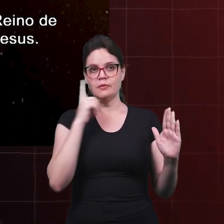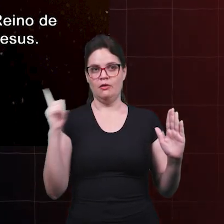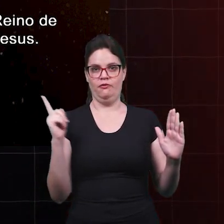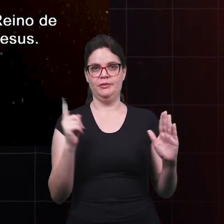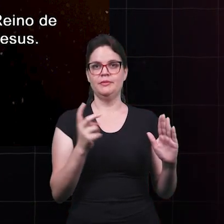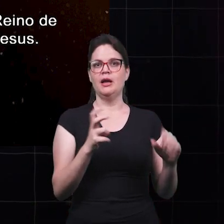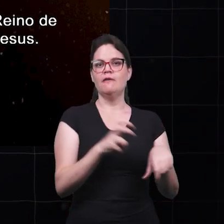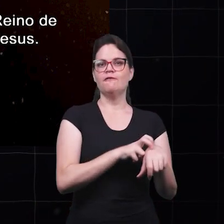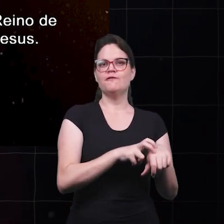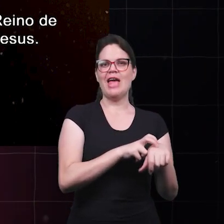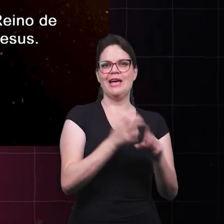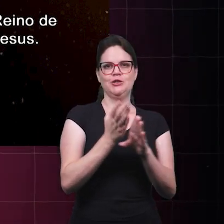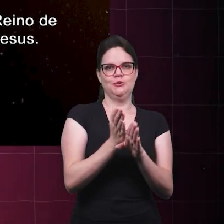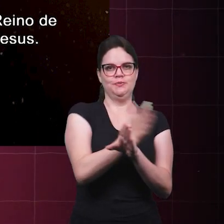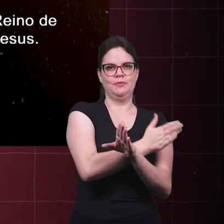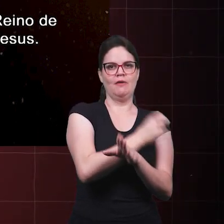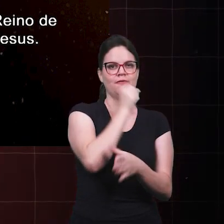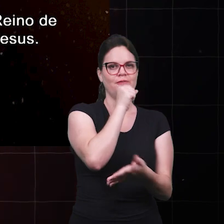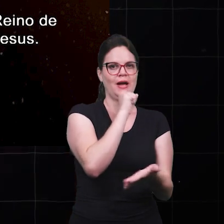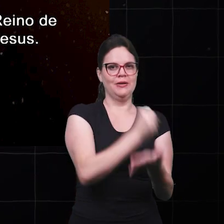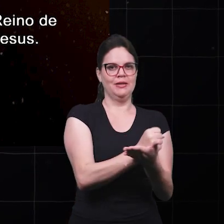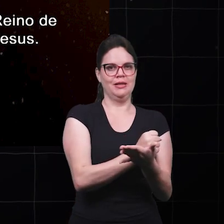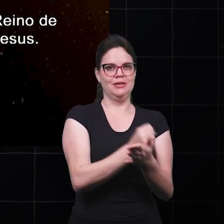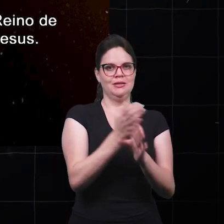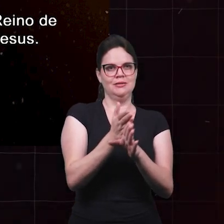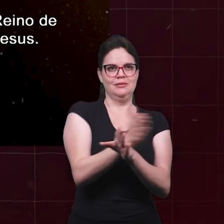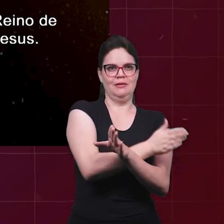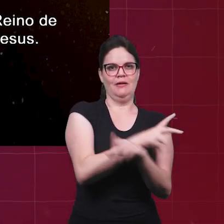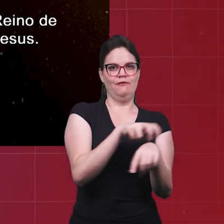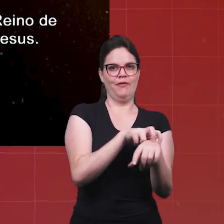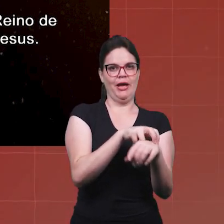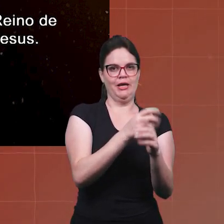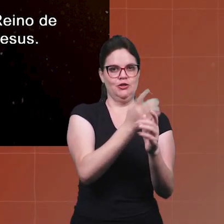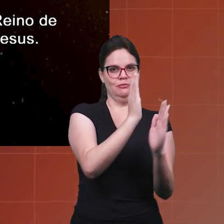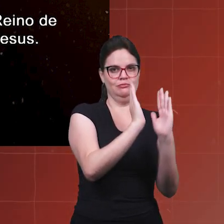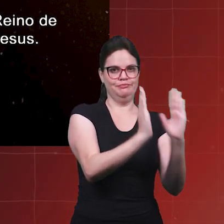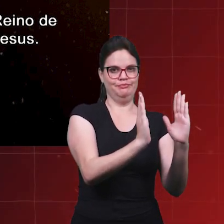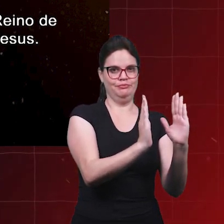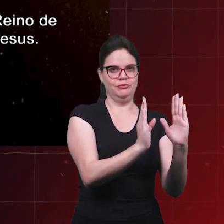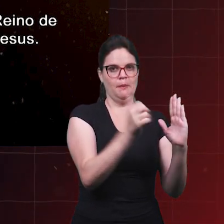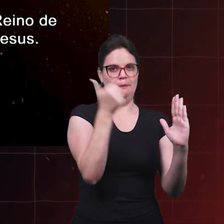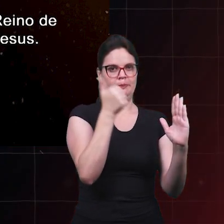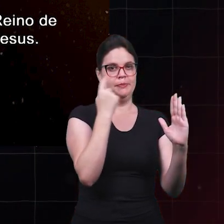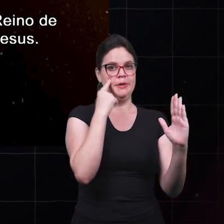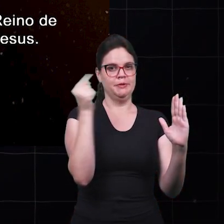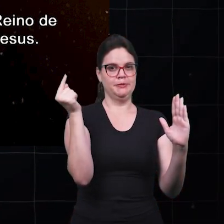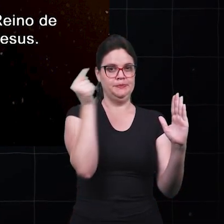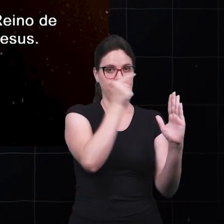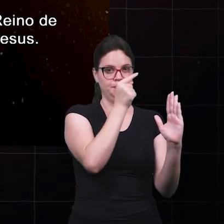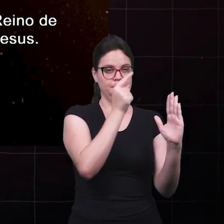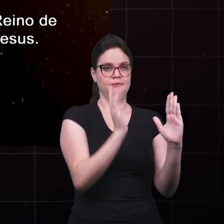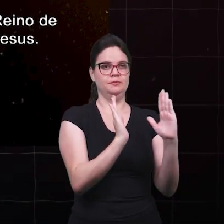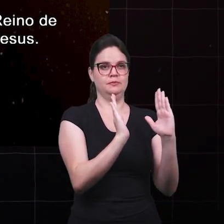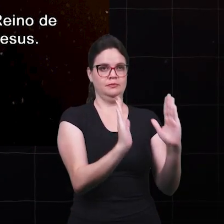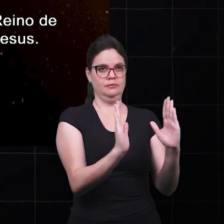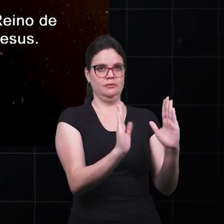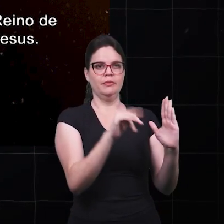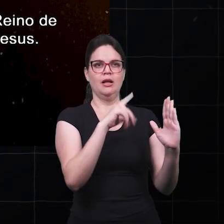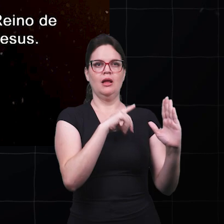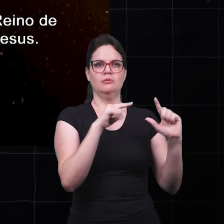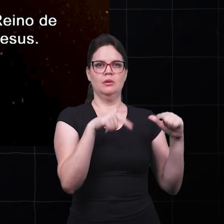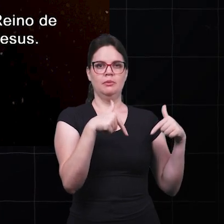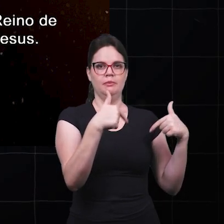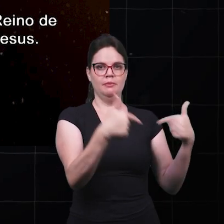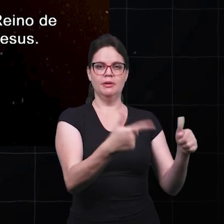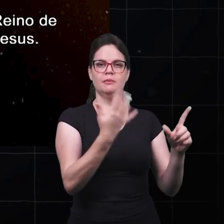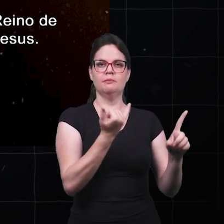vinda de Jesus, que é o seu nascimento, aqui nós temos o Velho Testamento, né? Ali toda a ação do Velho Testamento já